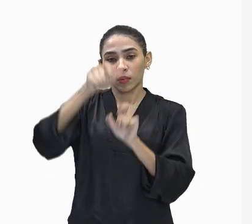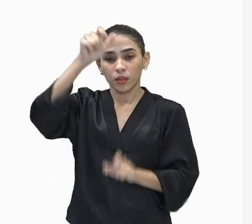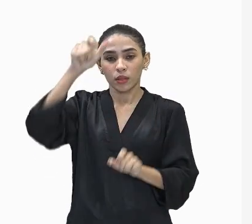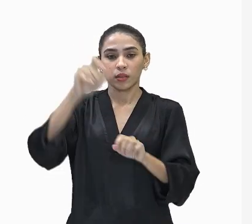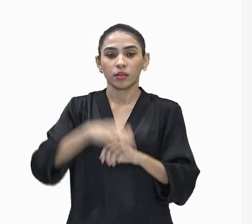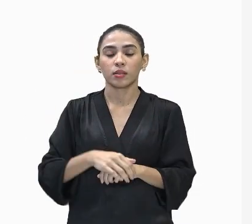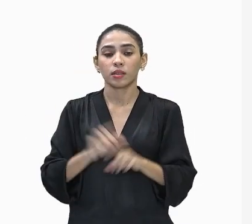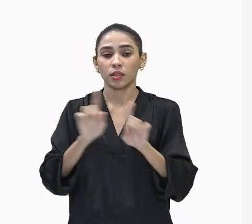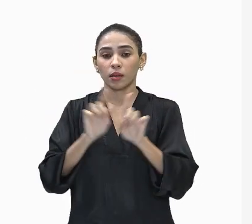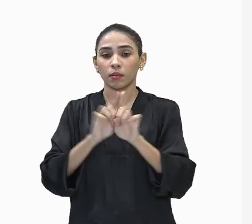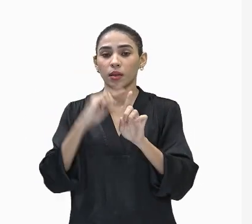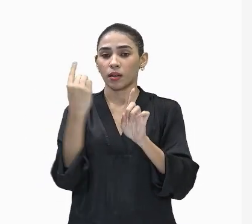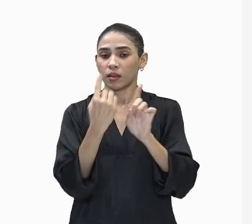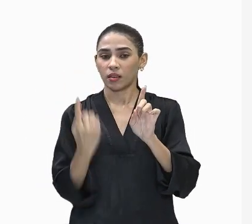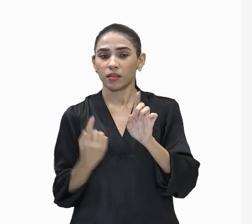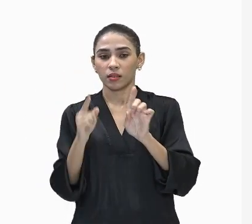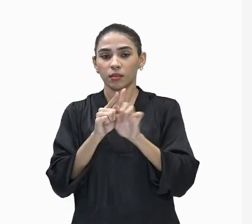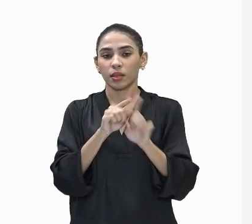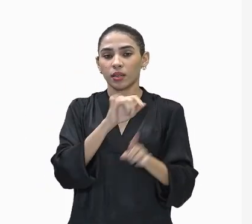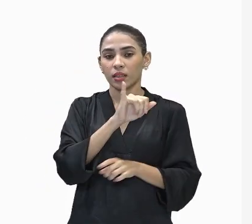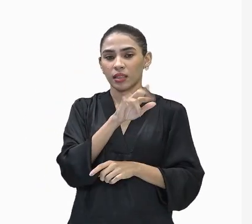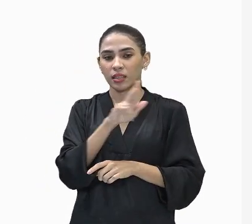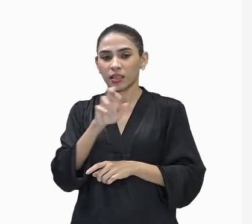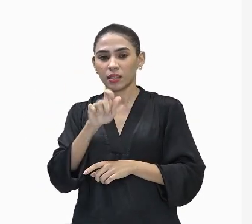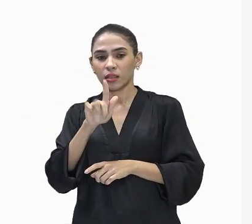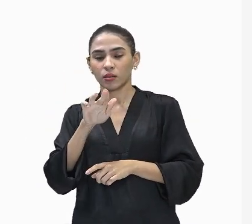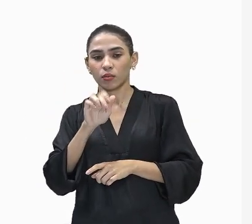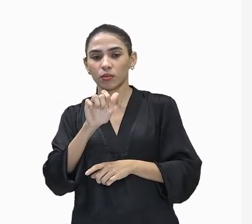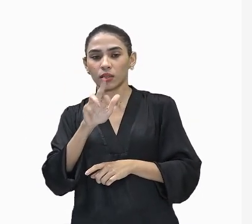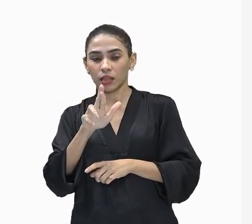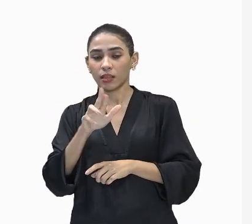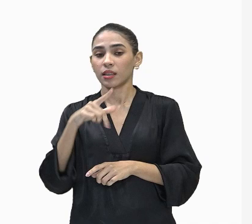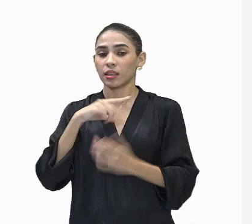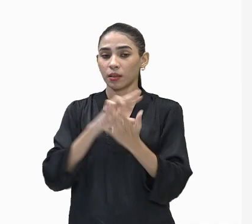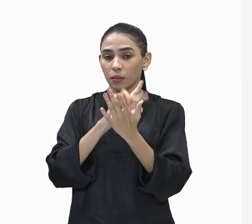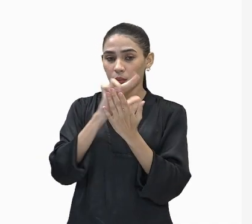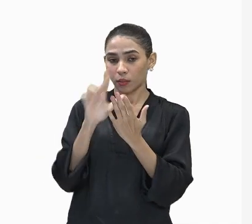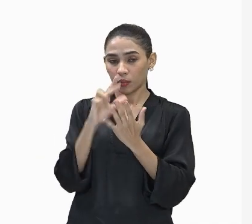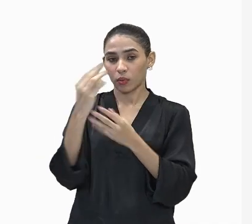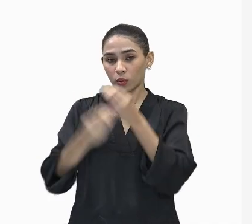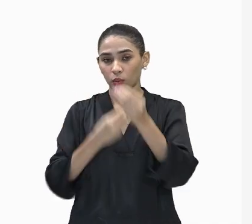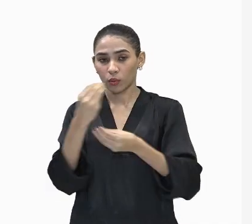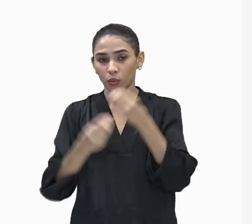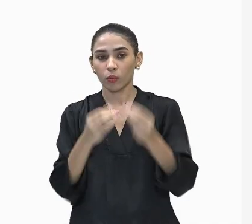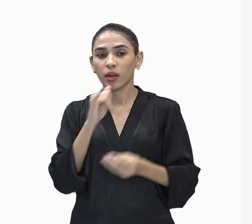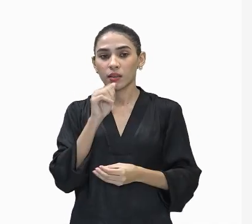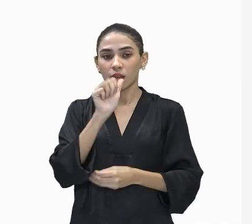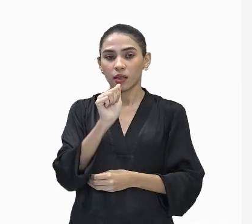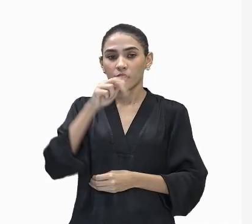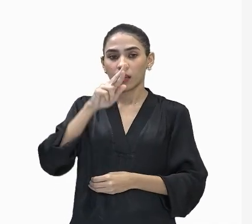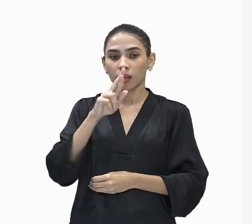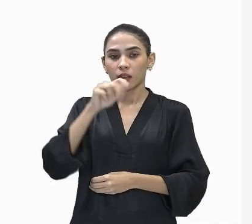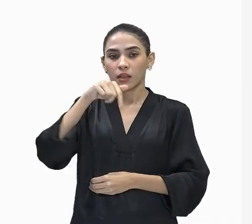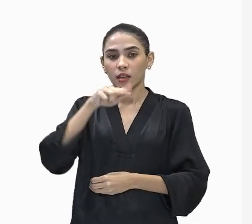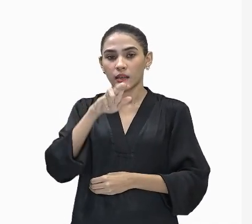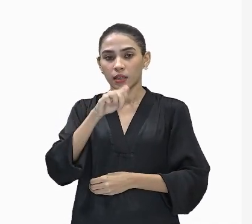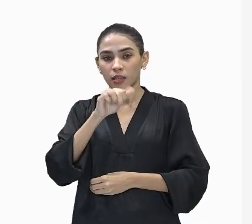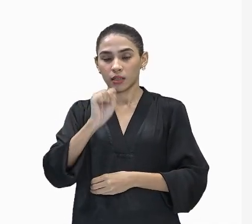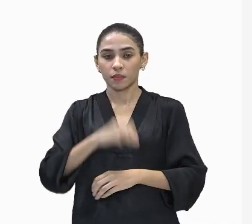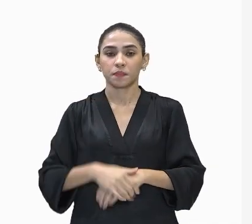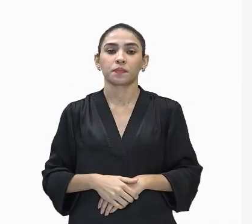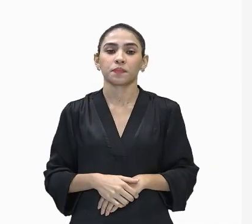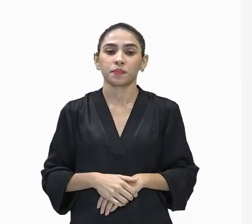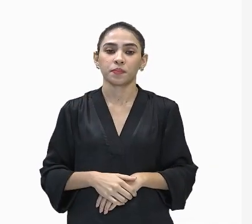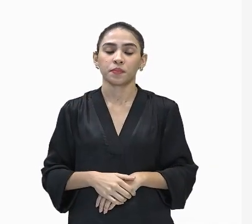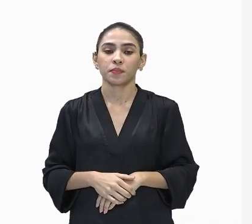ou irregular então a gente observa que existe uma grande diversidade na forma das arqueobactérias E